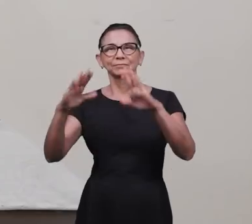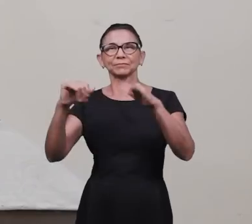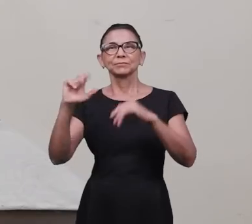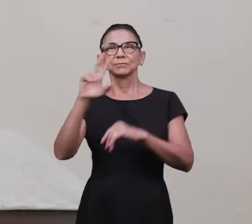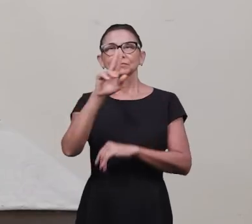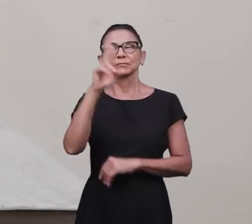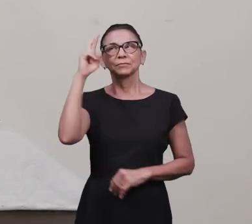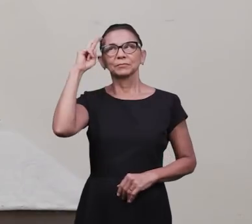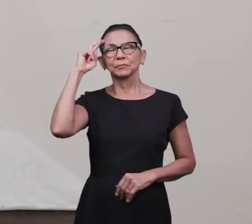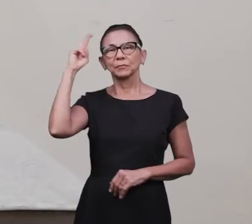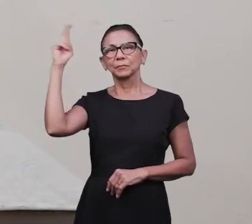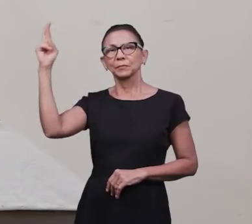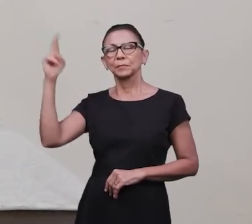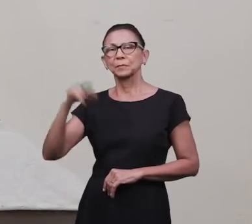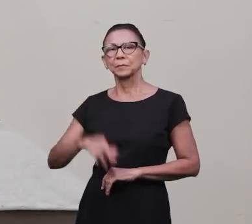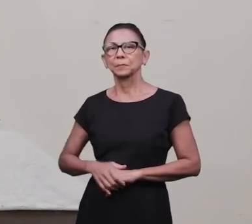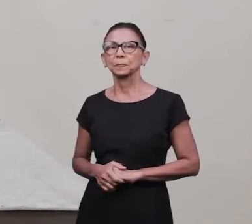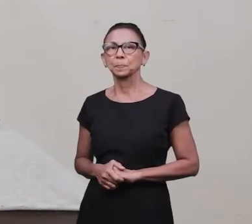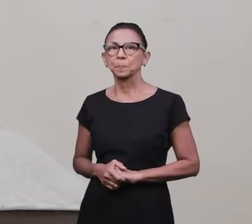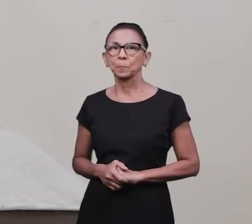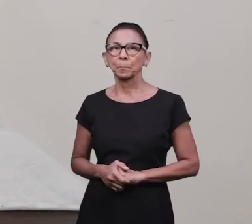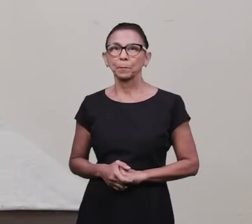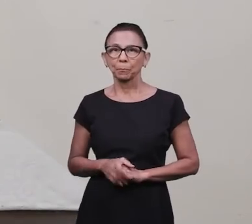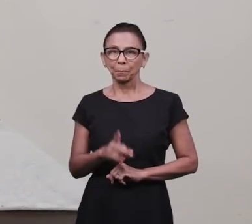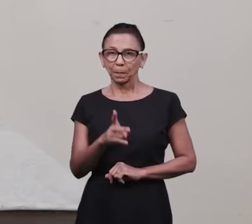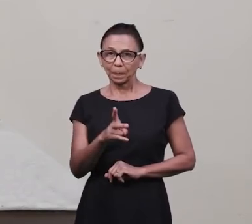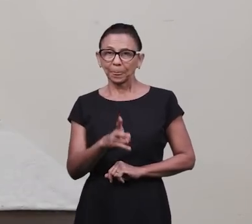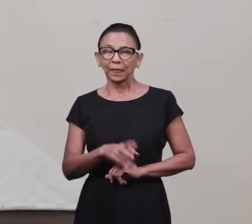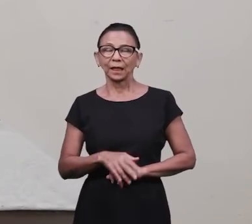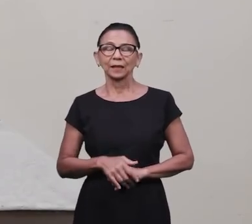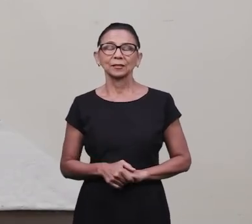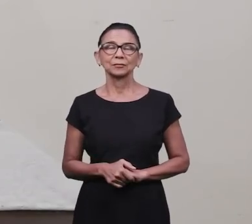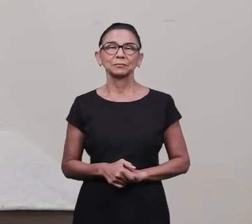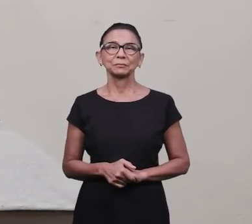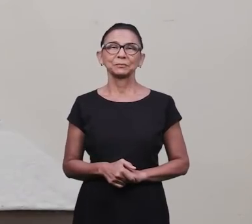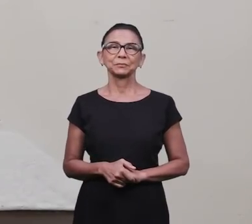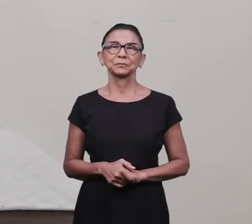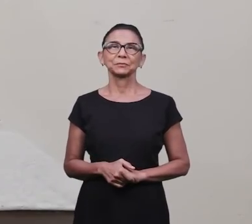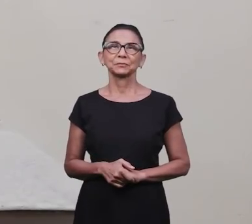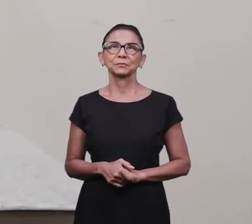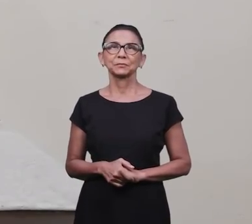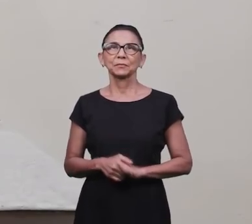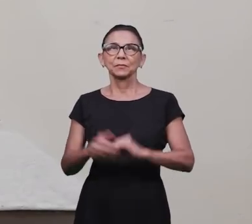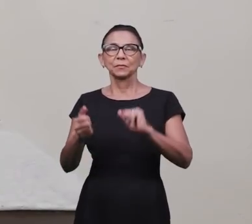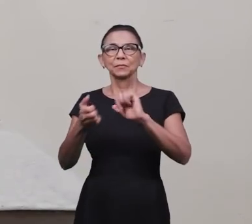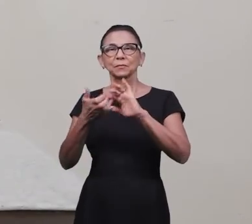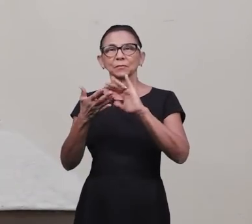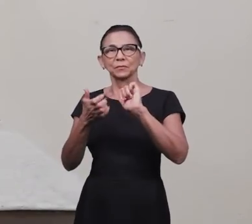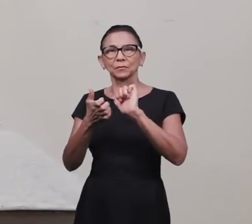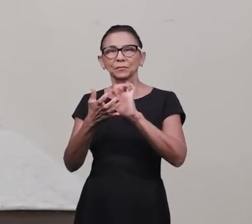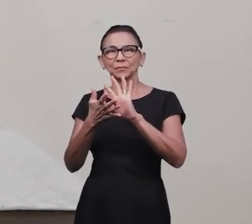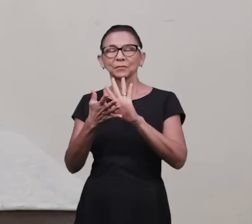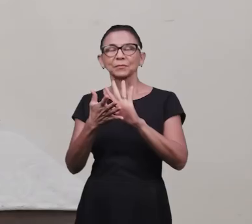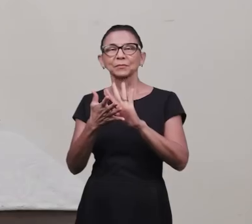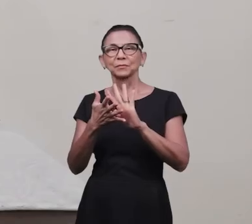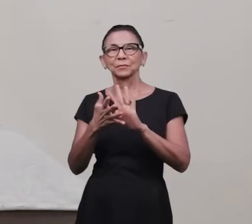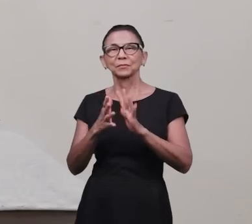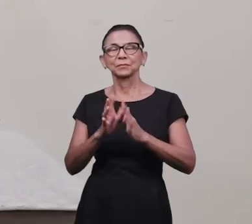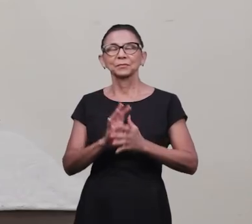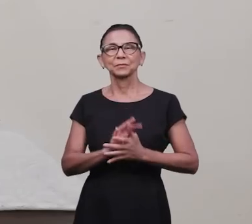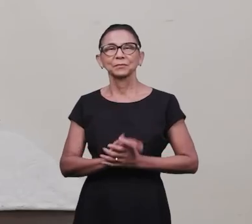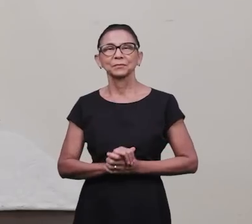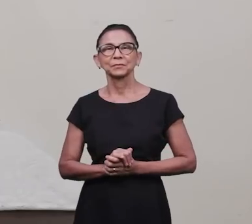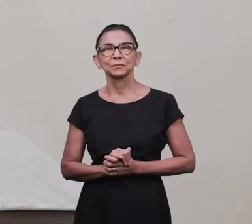Amém. Louvado seja o nome do Senhor. Nós continuaremos adorando ao Senhor e o Espírito Senhor alegrando a nossa